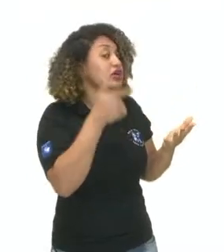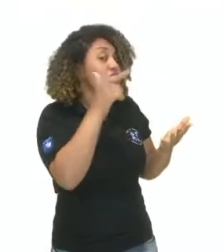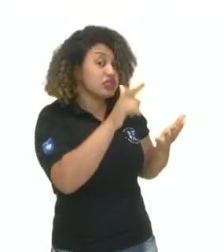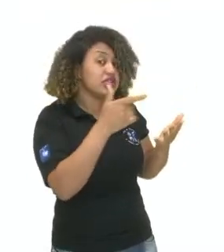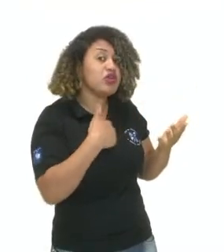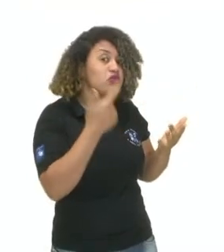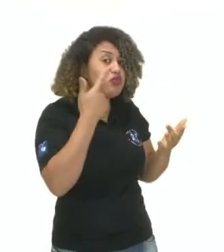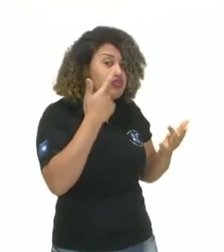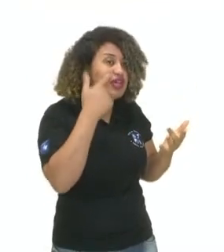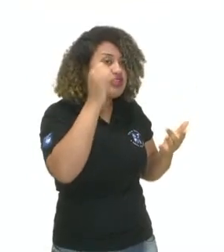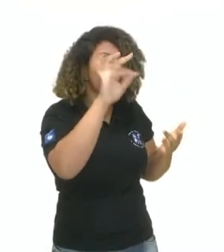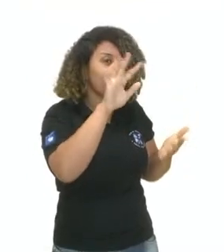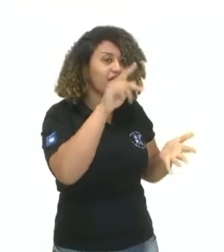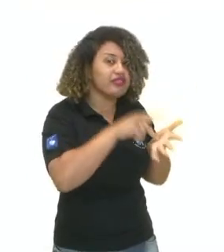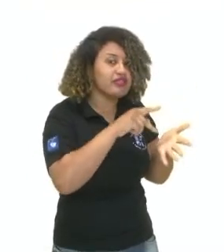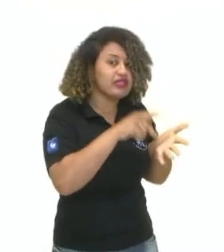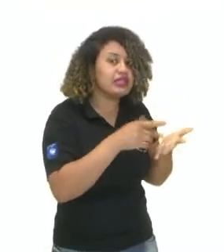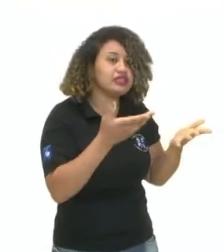informação.